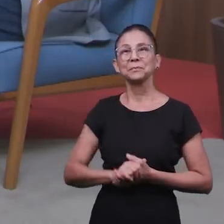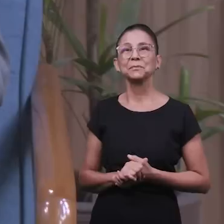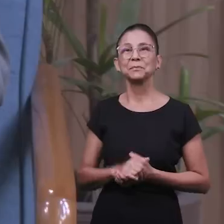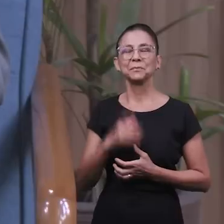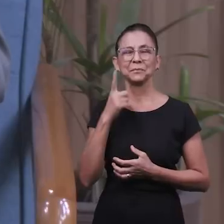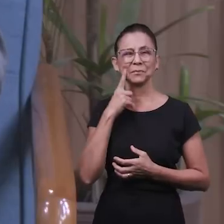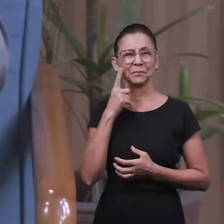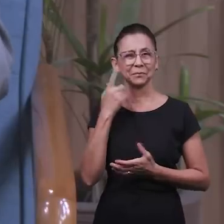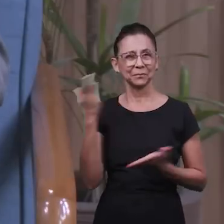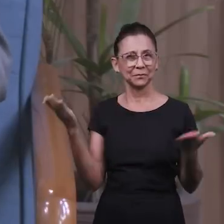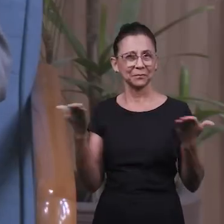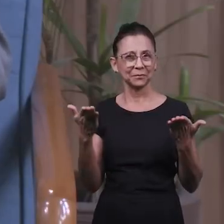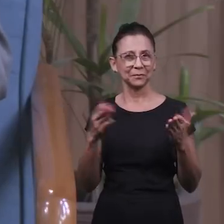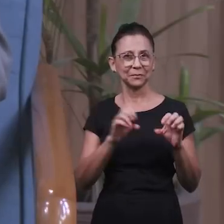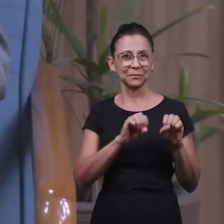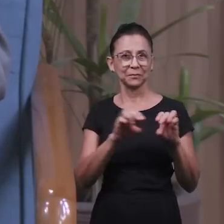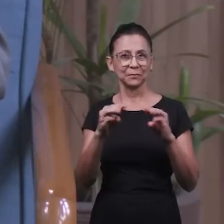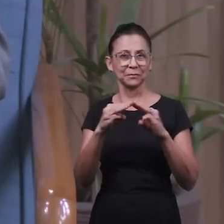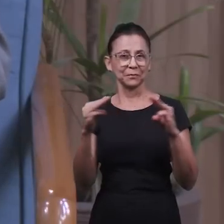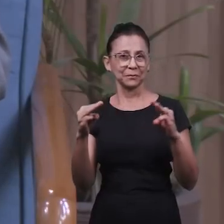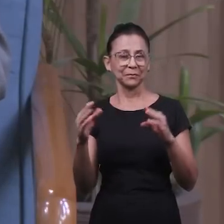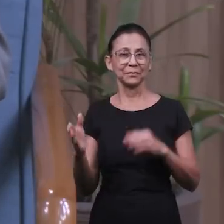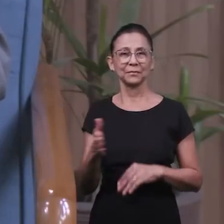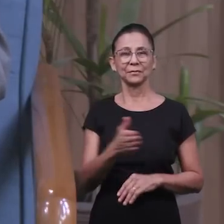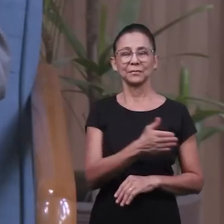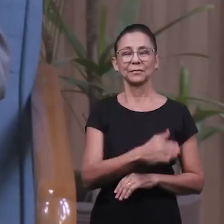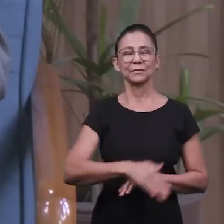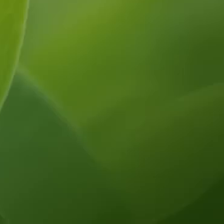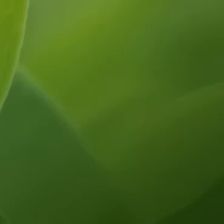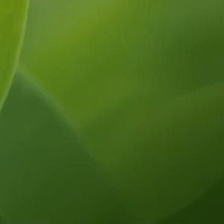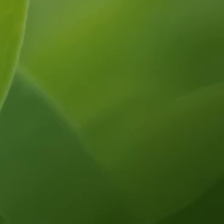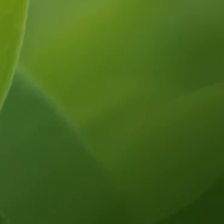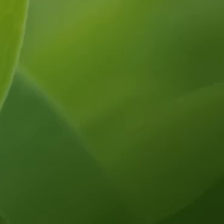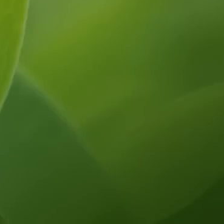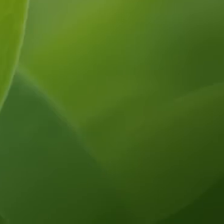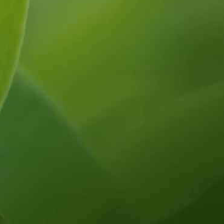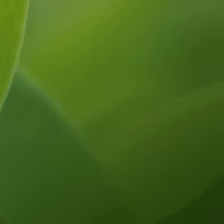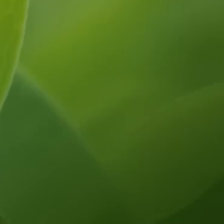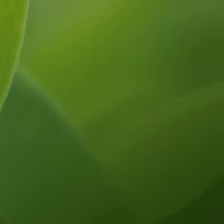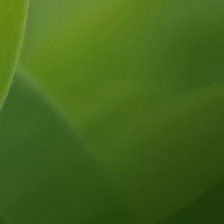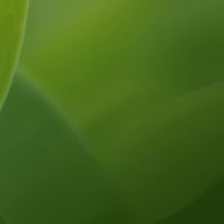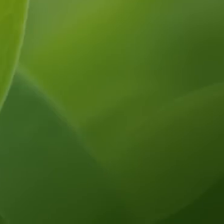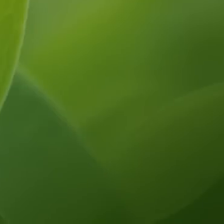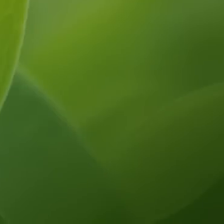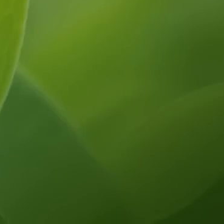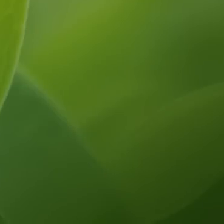Santo. Assista agora ao quadro Lições do Manaim.